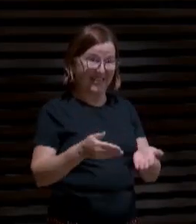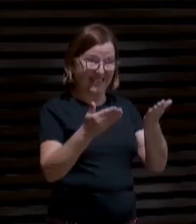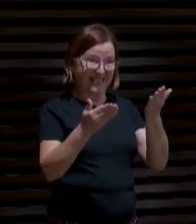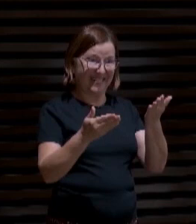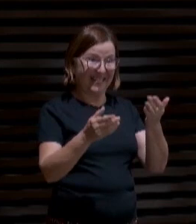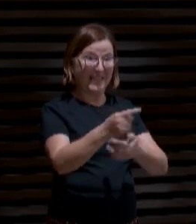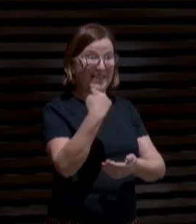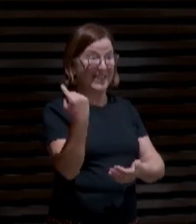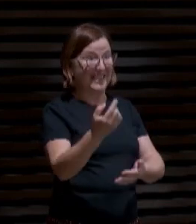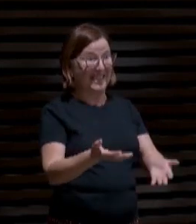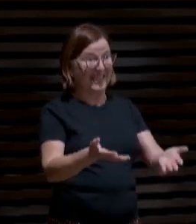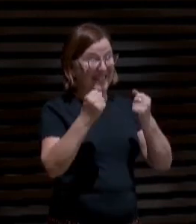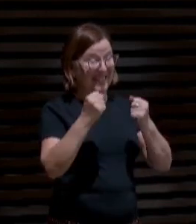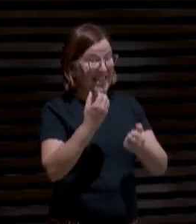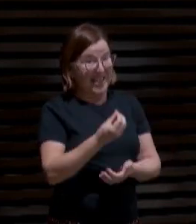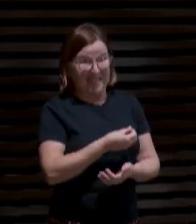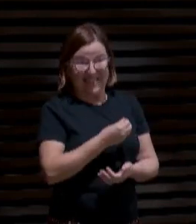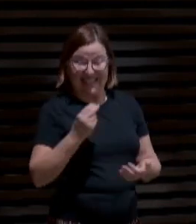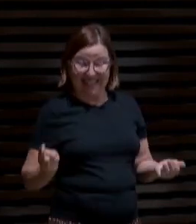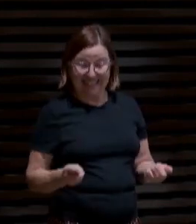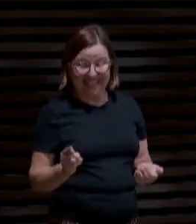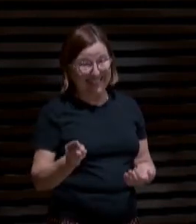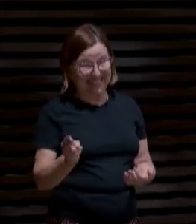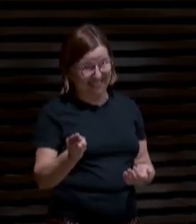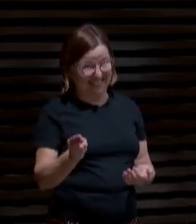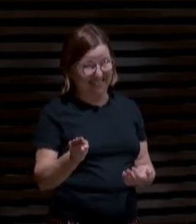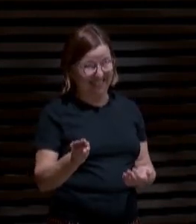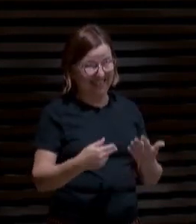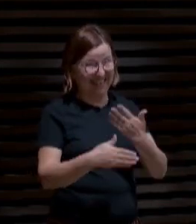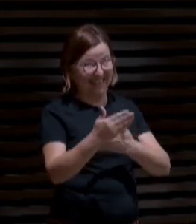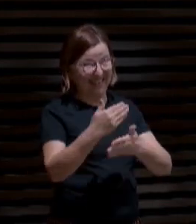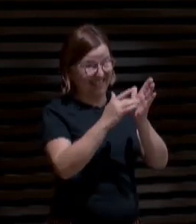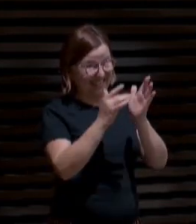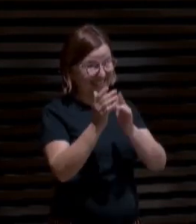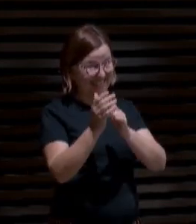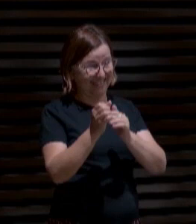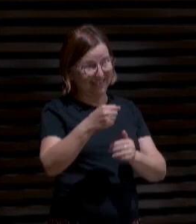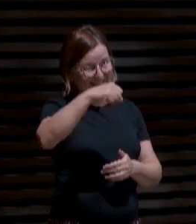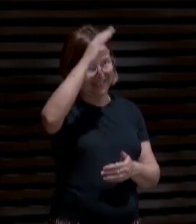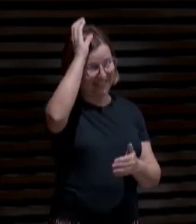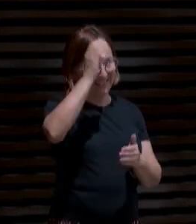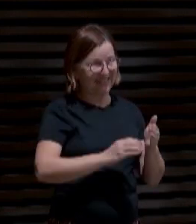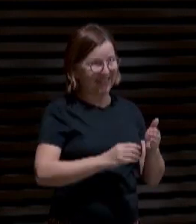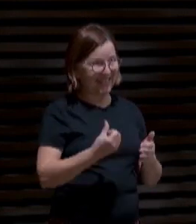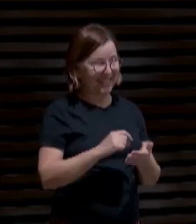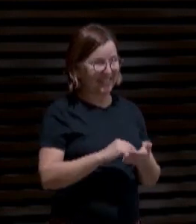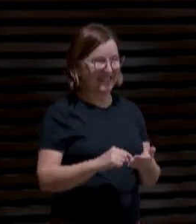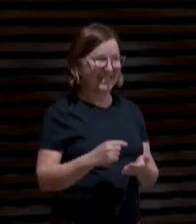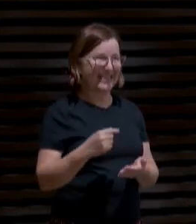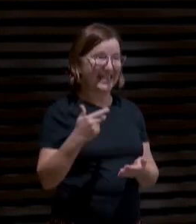nós ganhássemos a vida eterna que vem por meio dele. Romanos capítulo 6, versículo 3, só para a